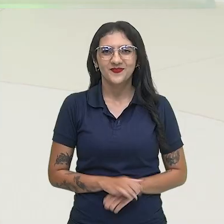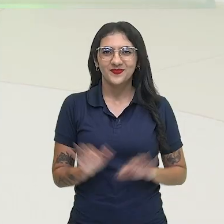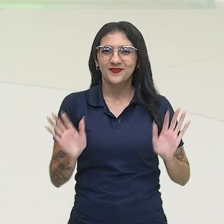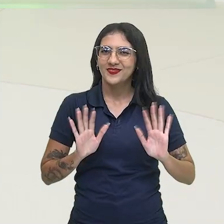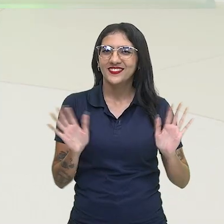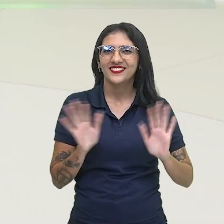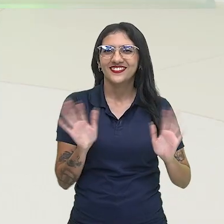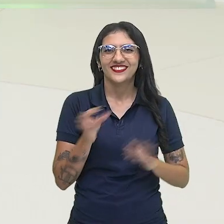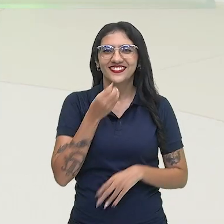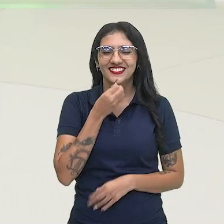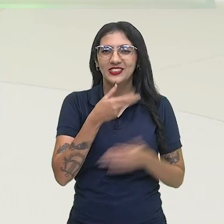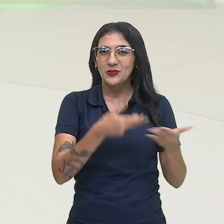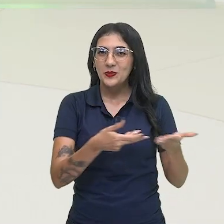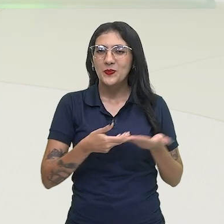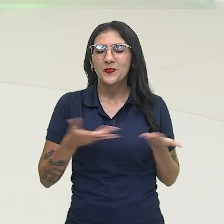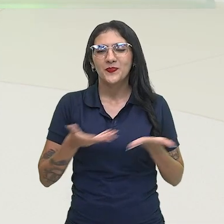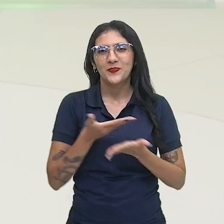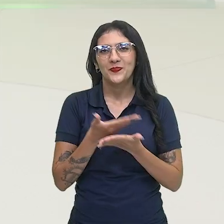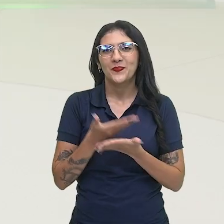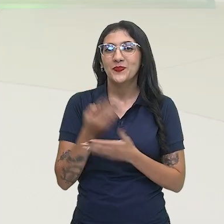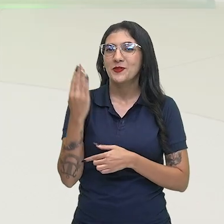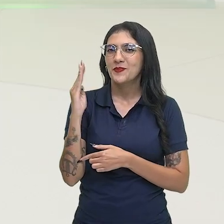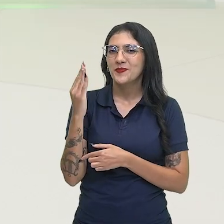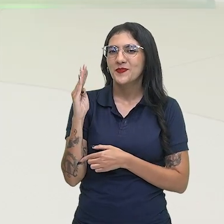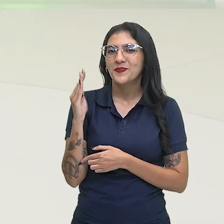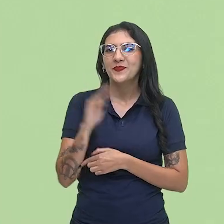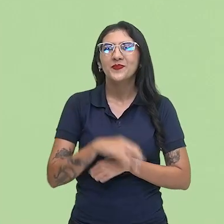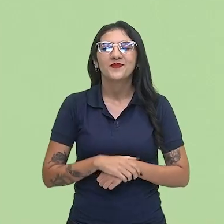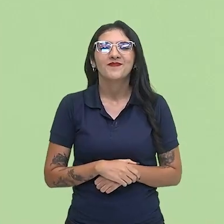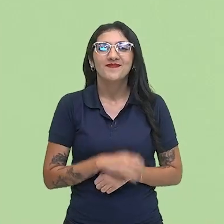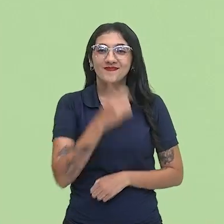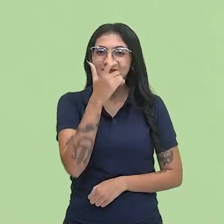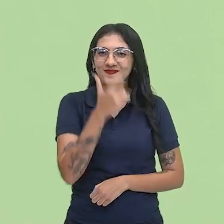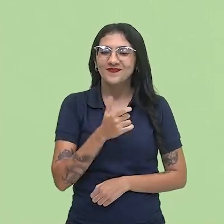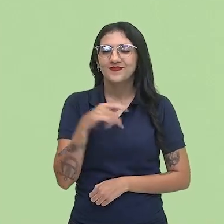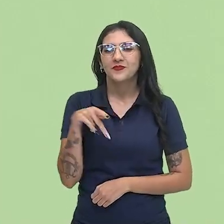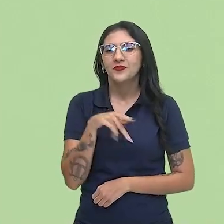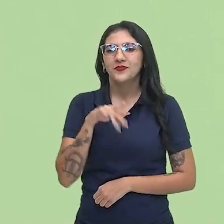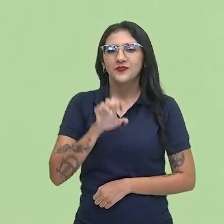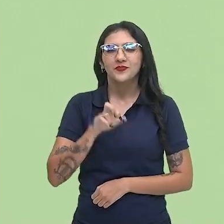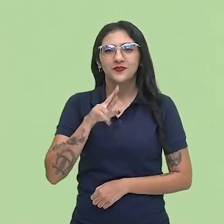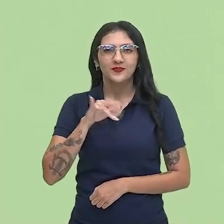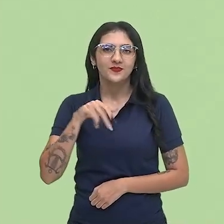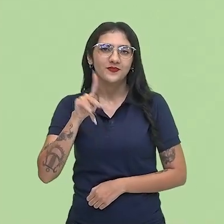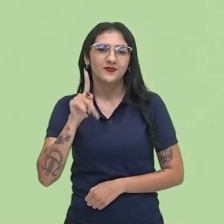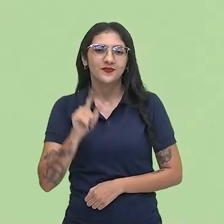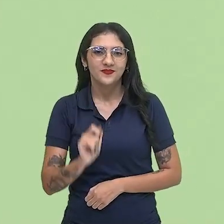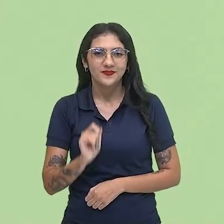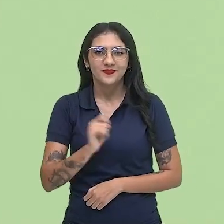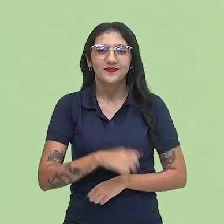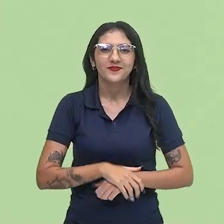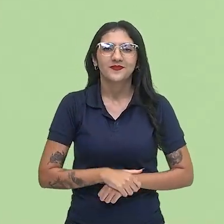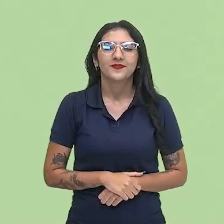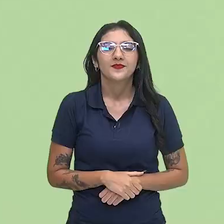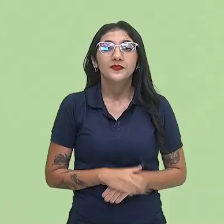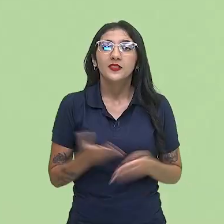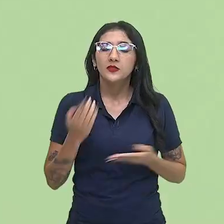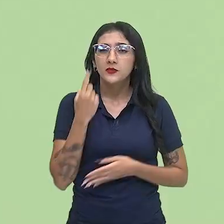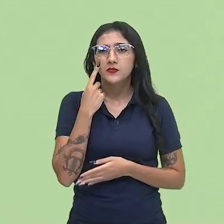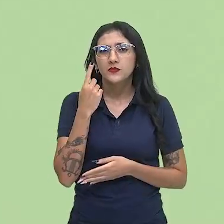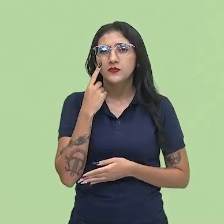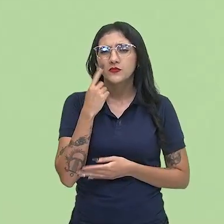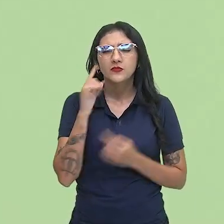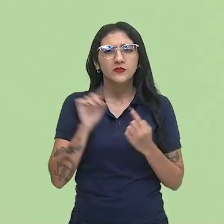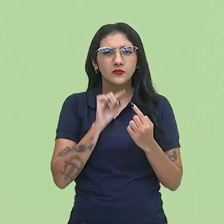sejam bem-vindos à nossa aula de Biologia de hoje e eu sou a professora Érica Guimarães. E vamos à leitura